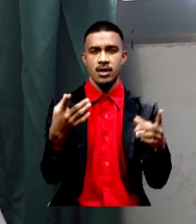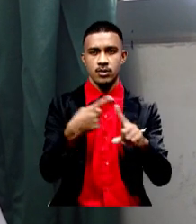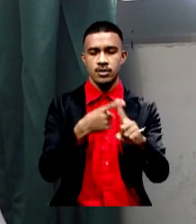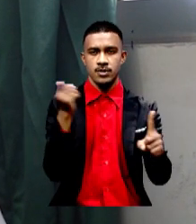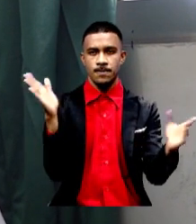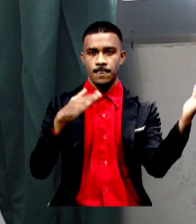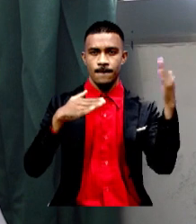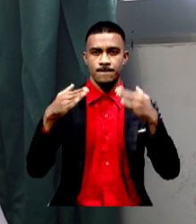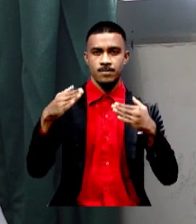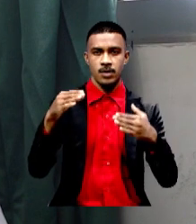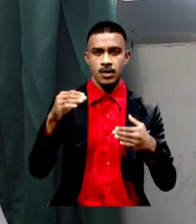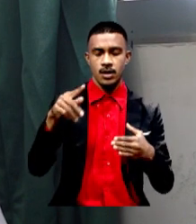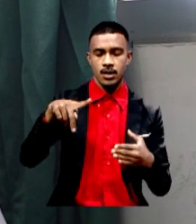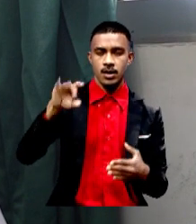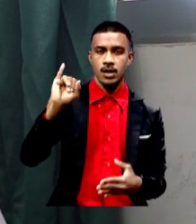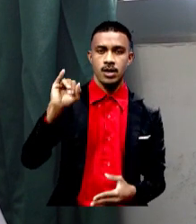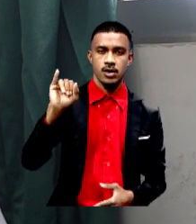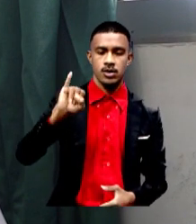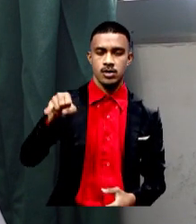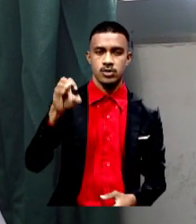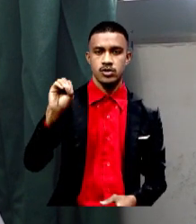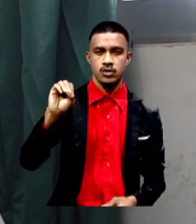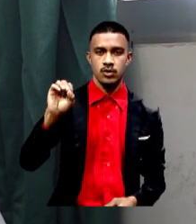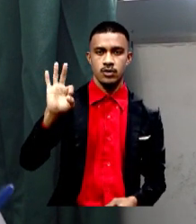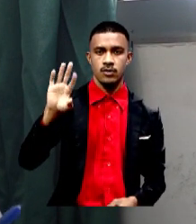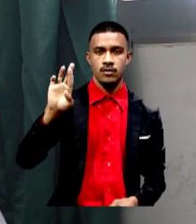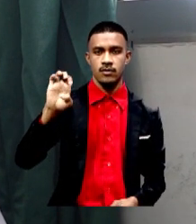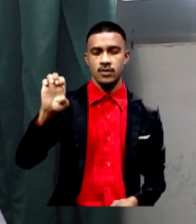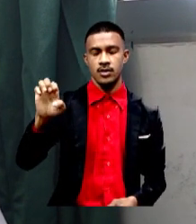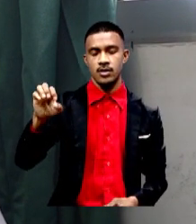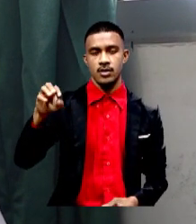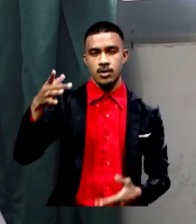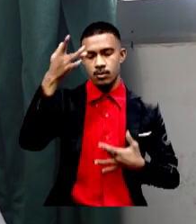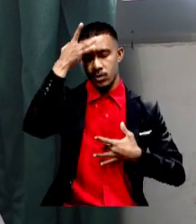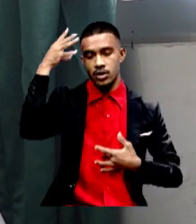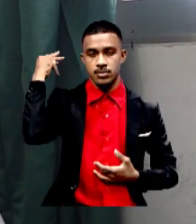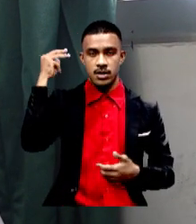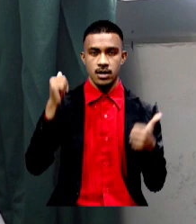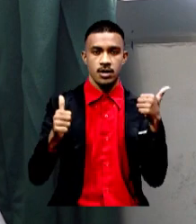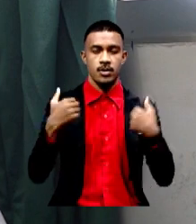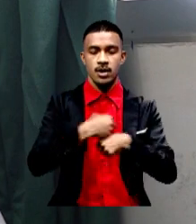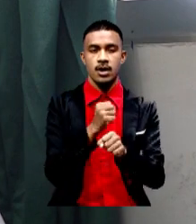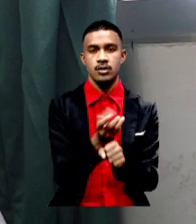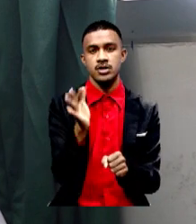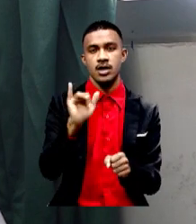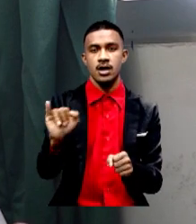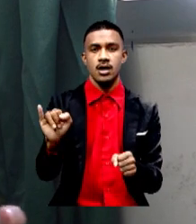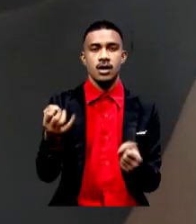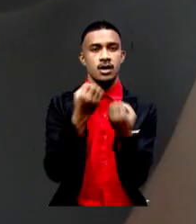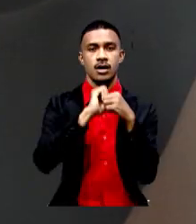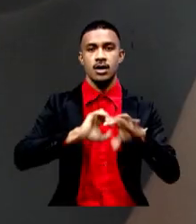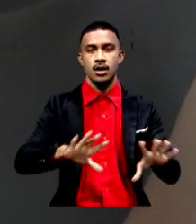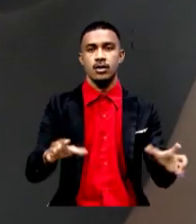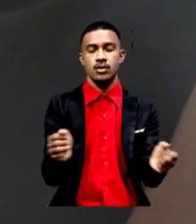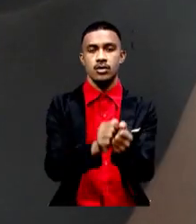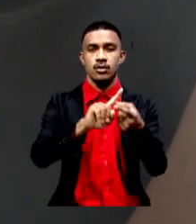esquizofrenia, moras mental ne bema ka halo sira lakon sirene nia koneksaun ho